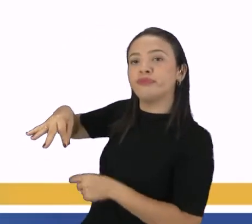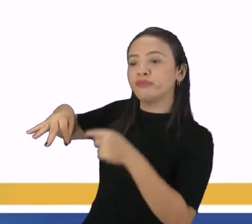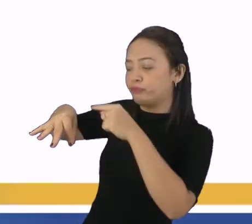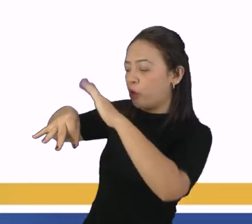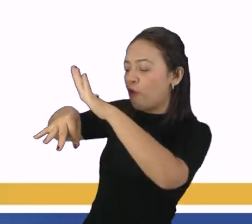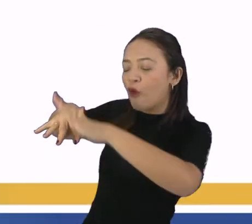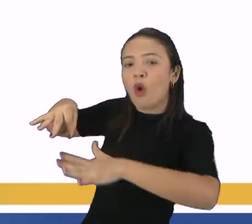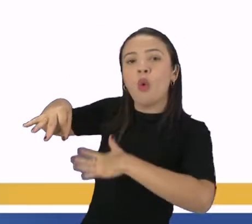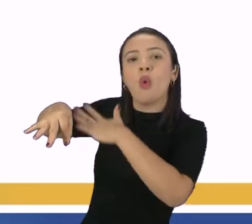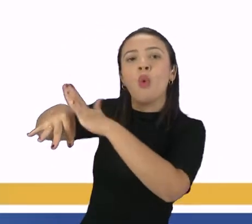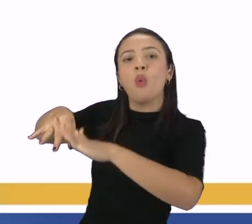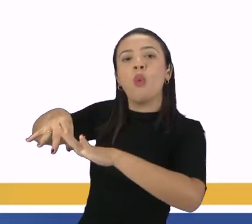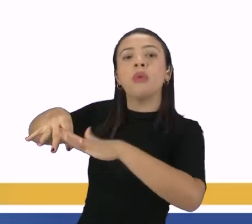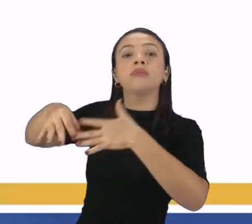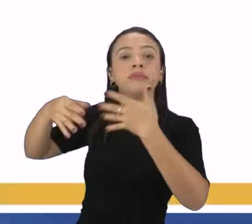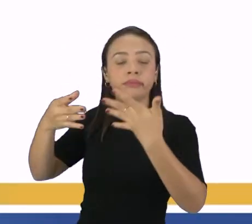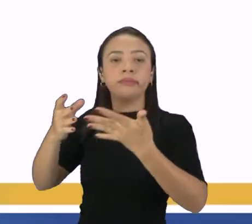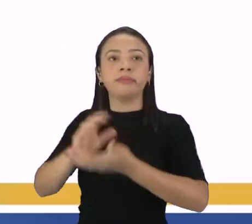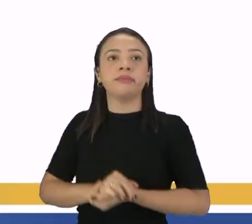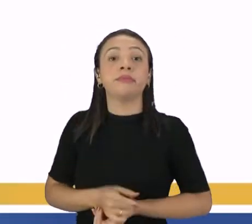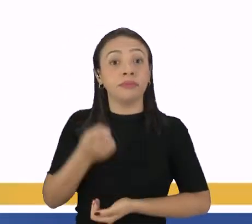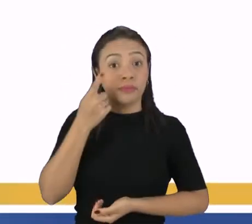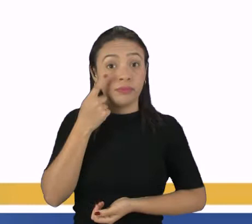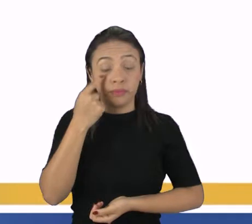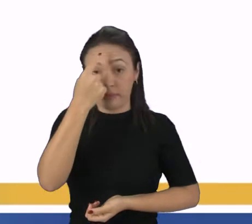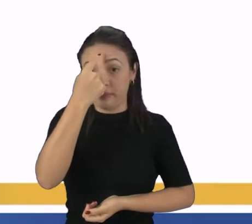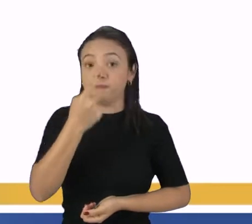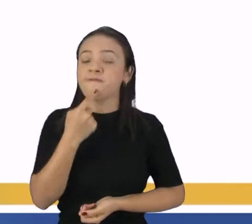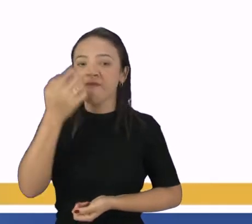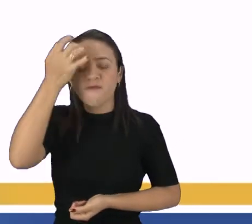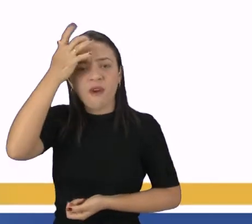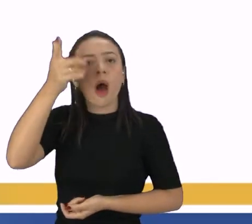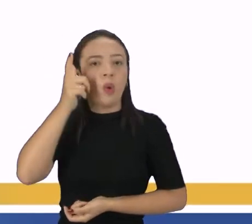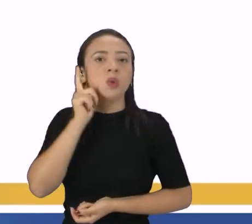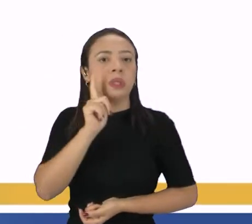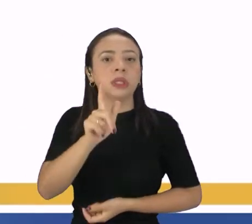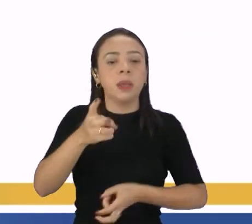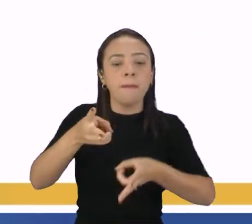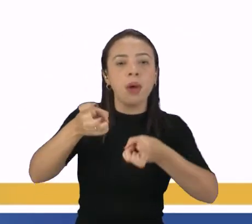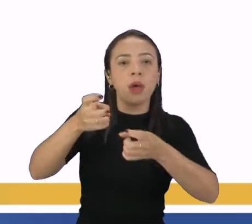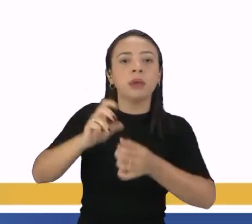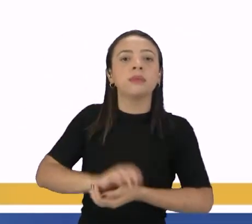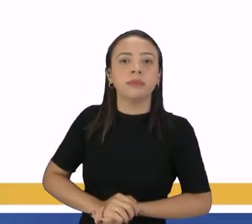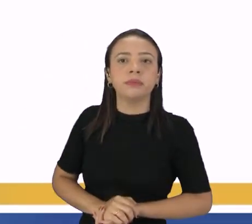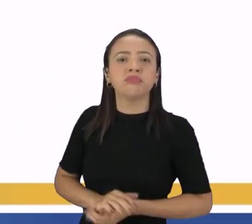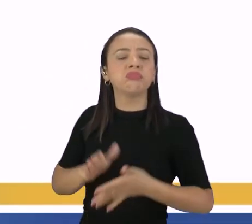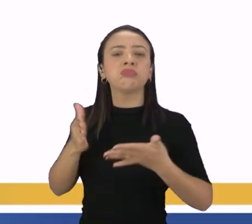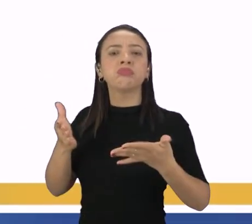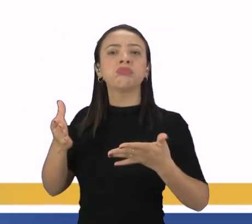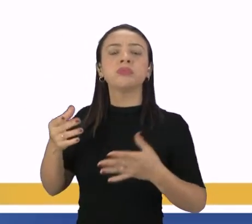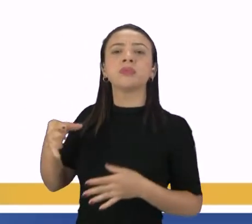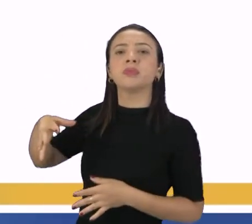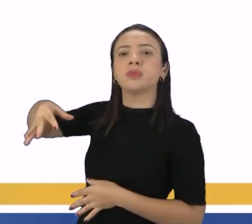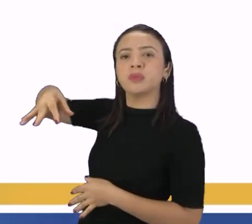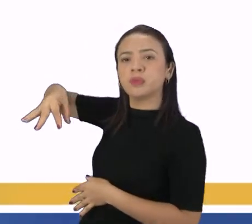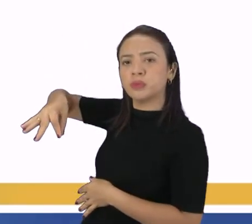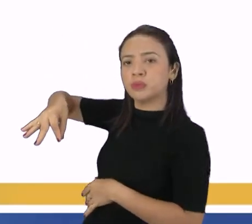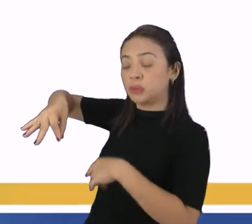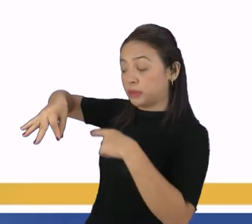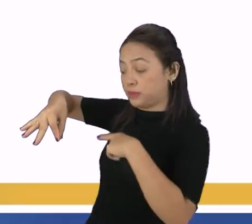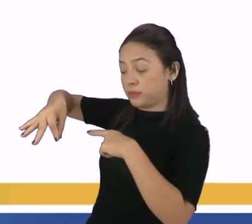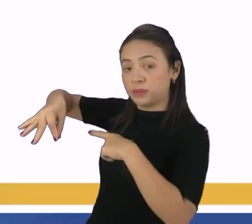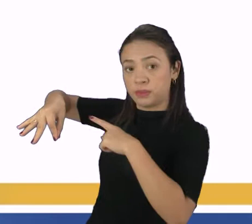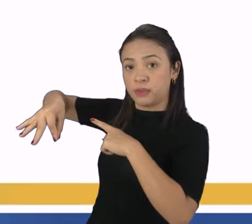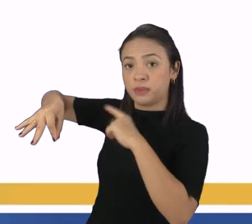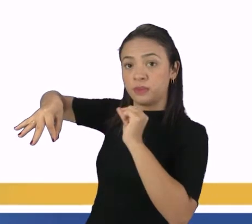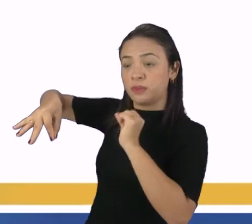visível do sistema reprodutor feminino, tá? Olhando para a figura, é fácil você, descrever quais são esses órgãos, tá? Quais são essas partes,